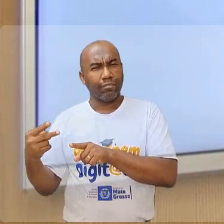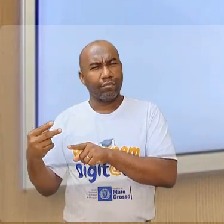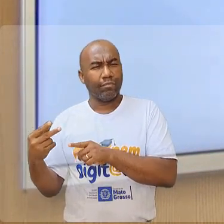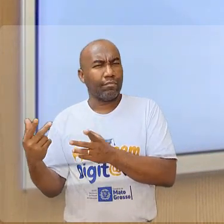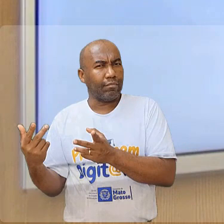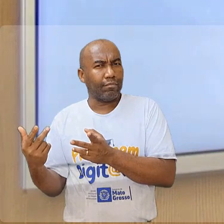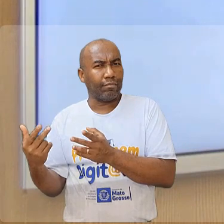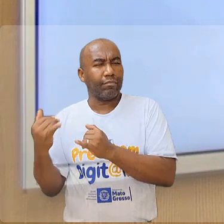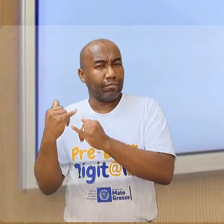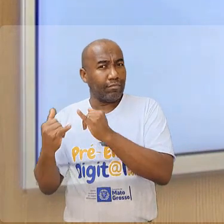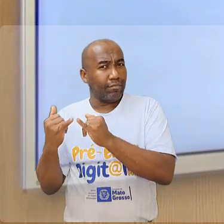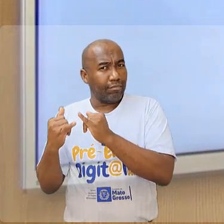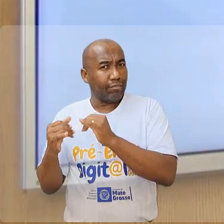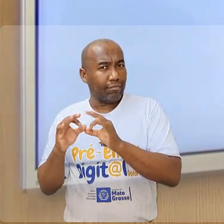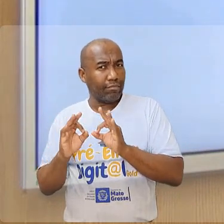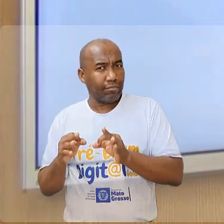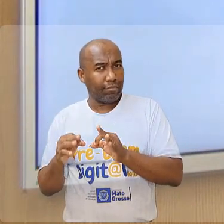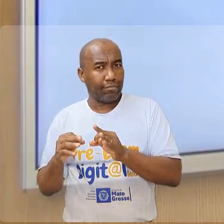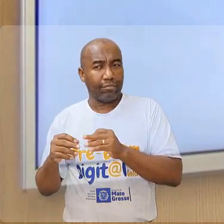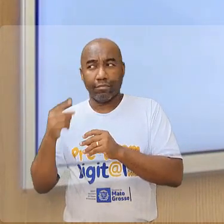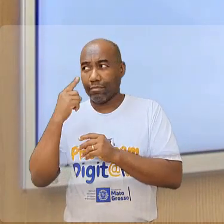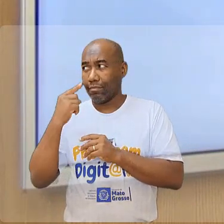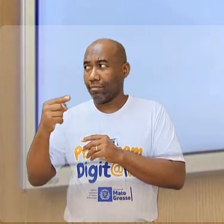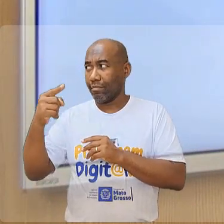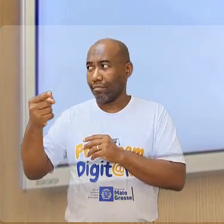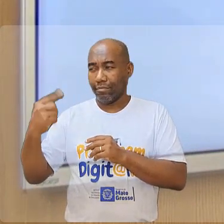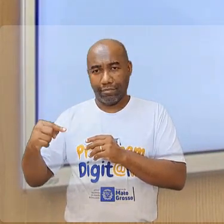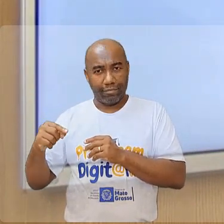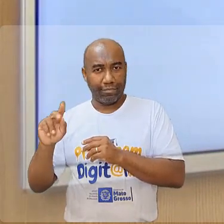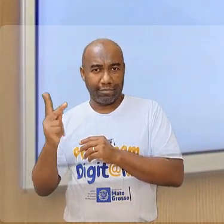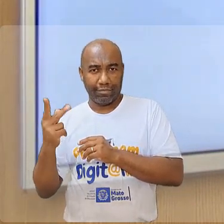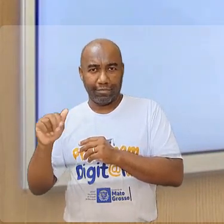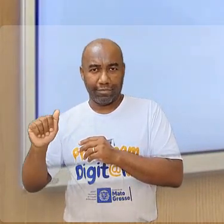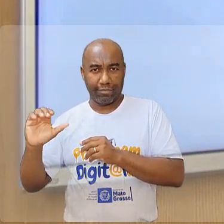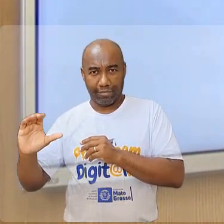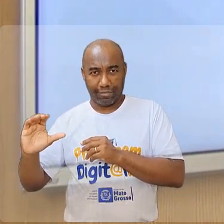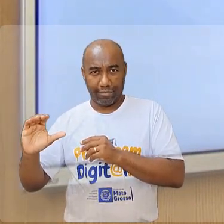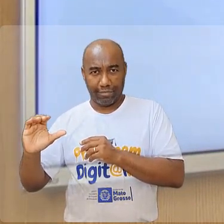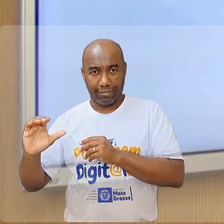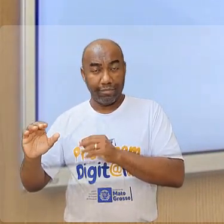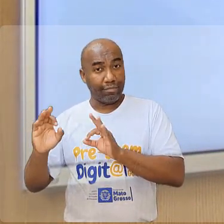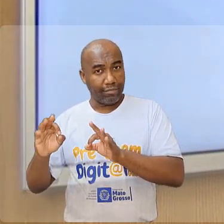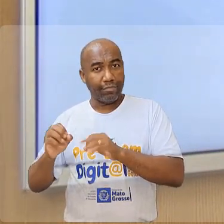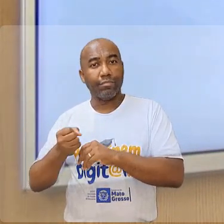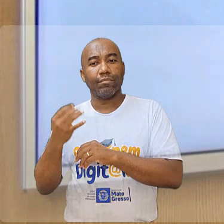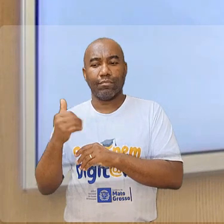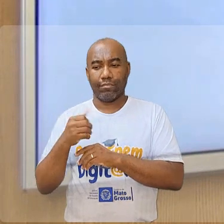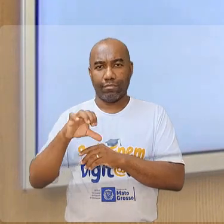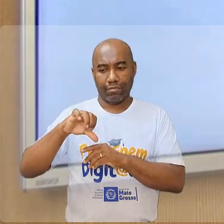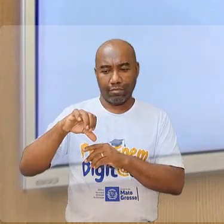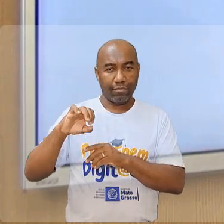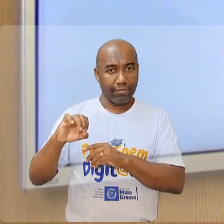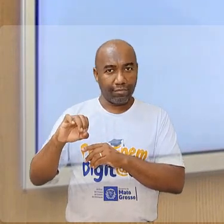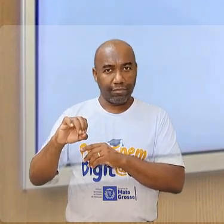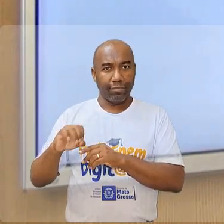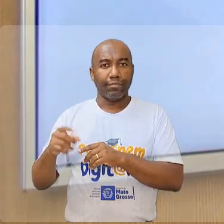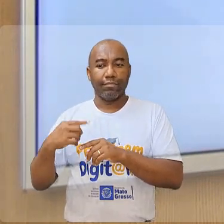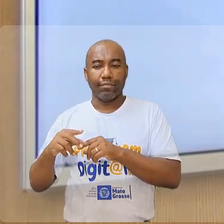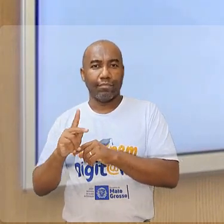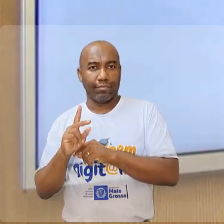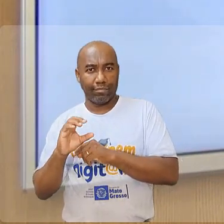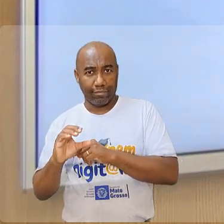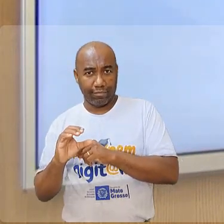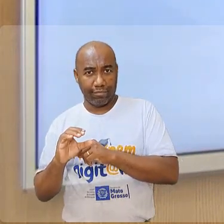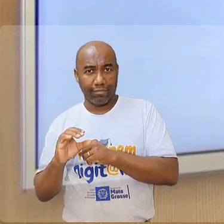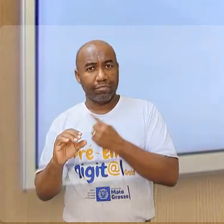também são semelhantes ó Veja só o angulada dos dois lados é de 90 o ângulo você é